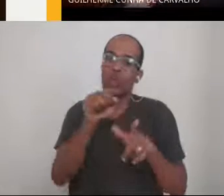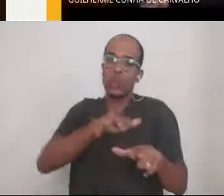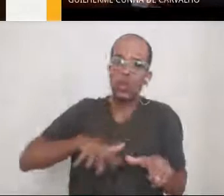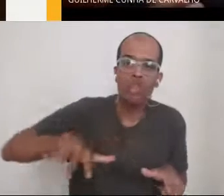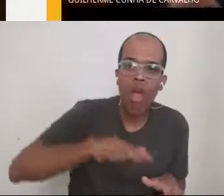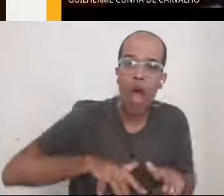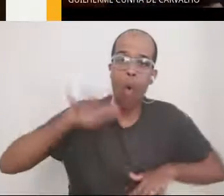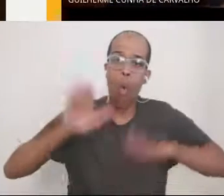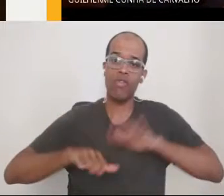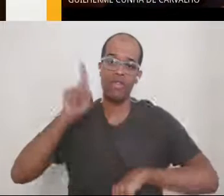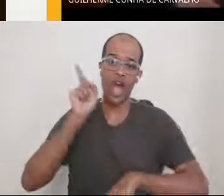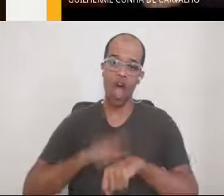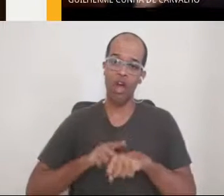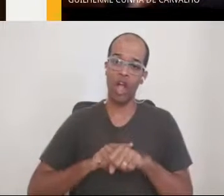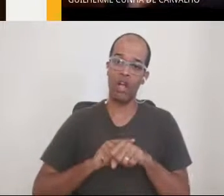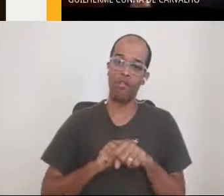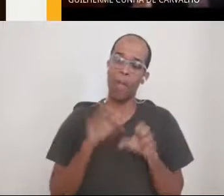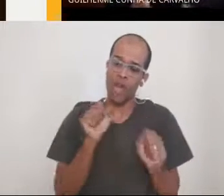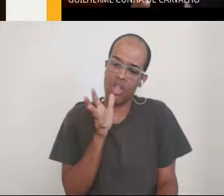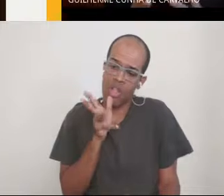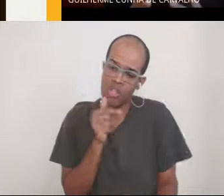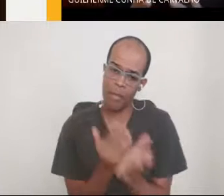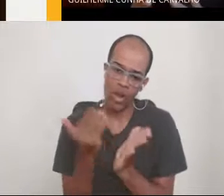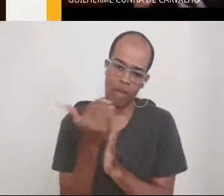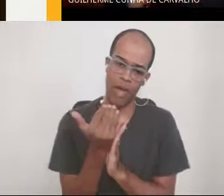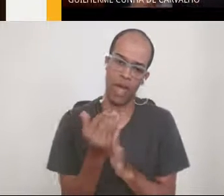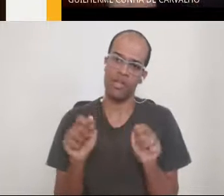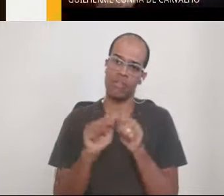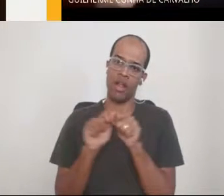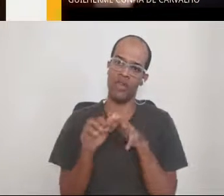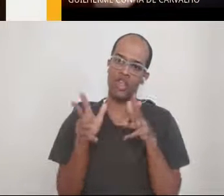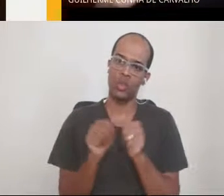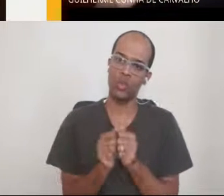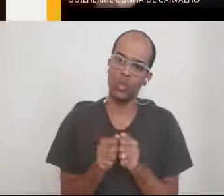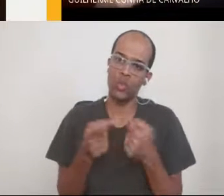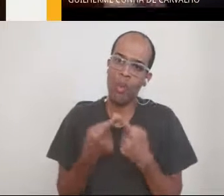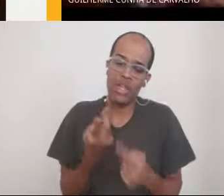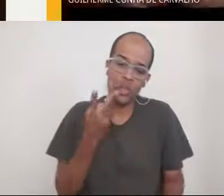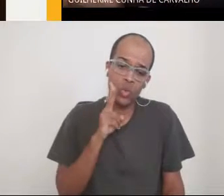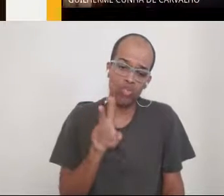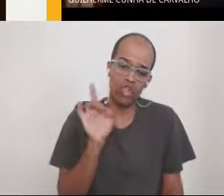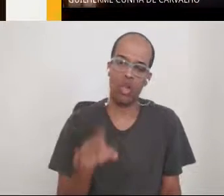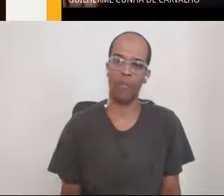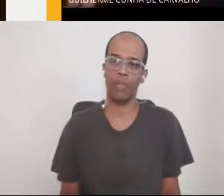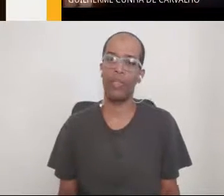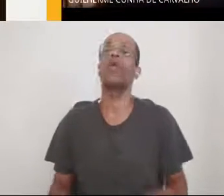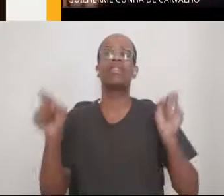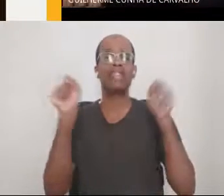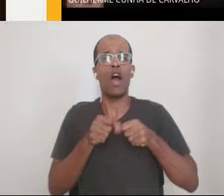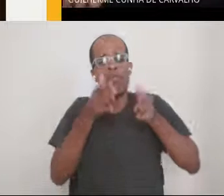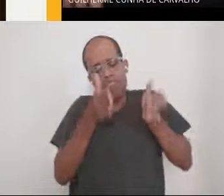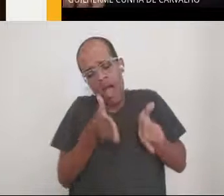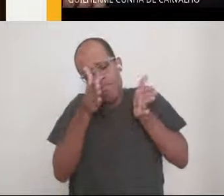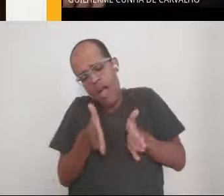pode ser que na hora que você for fazer atividade em inglês, você demore mais tempo para fazer tudo. Só que são só 2 por dia. Então, você consegue se